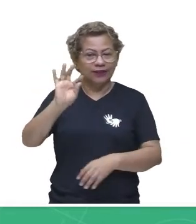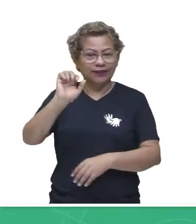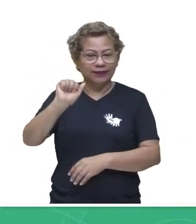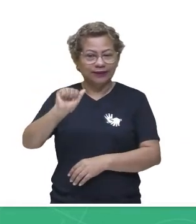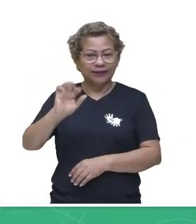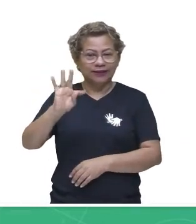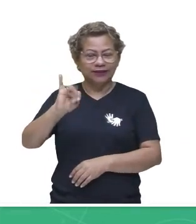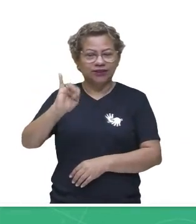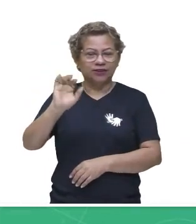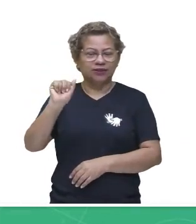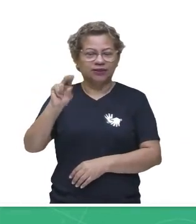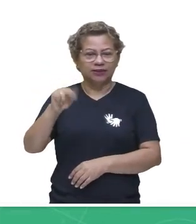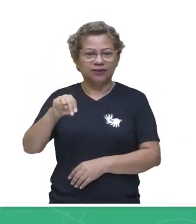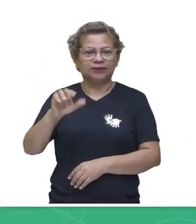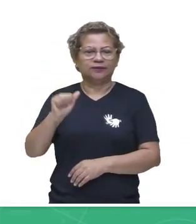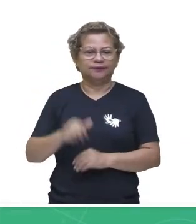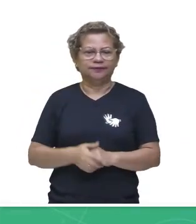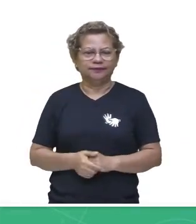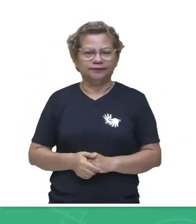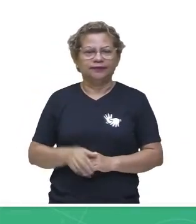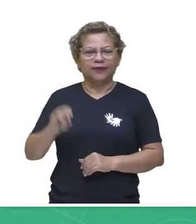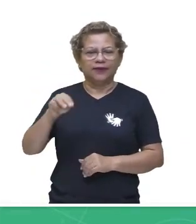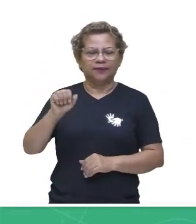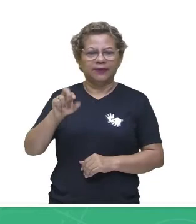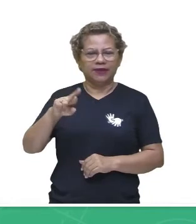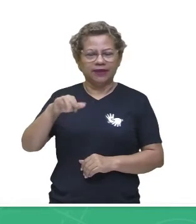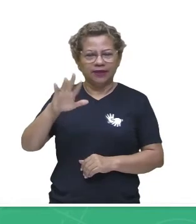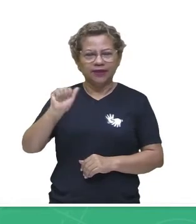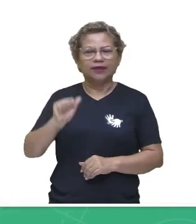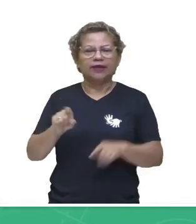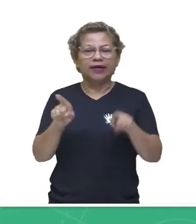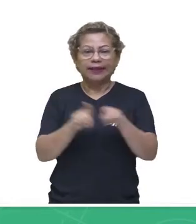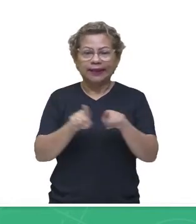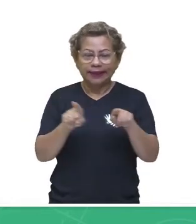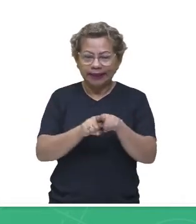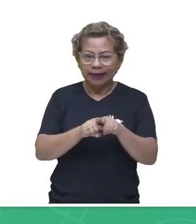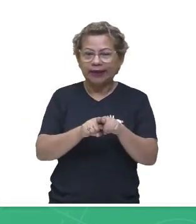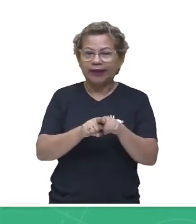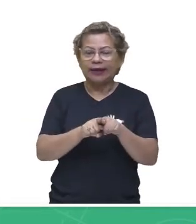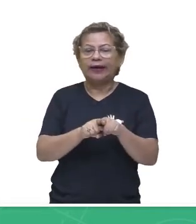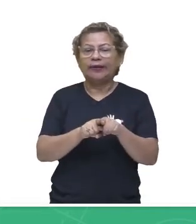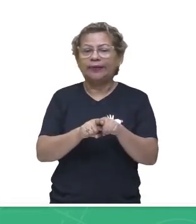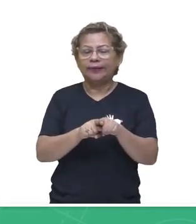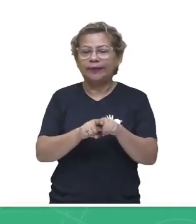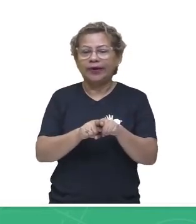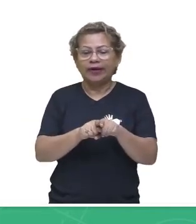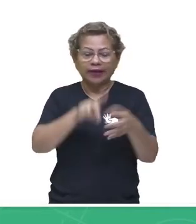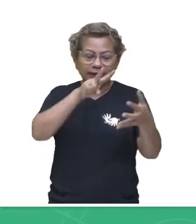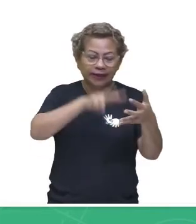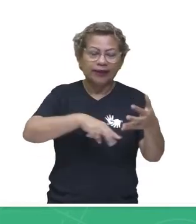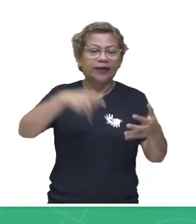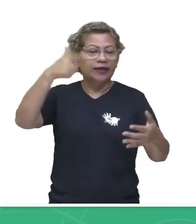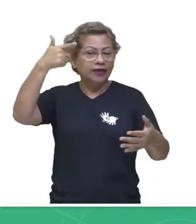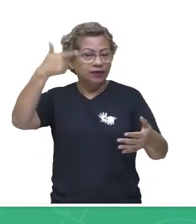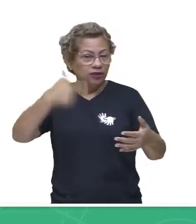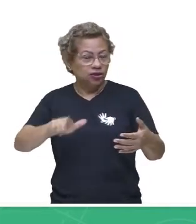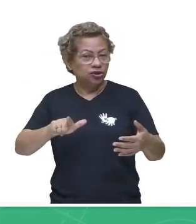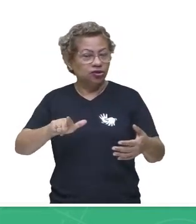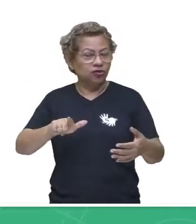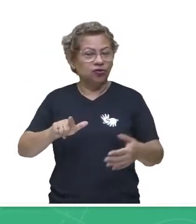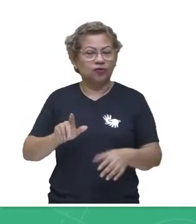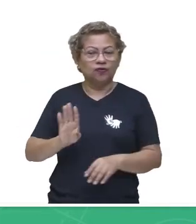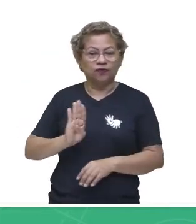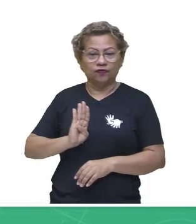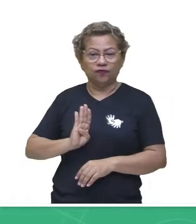algum detalhe. Diga a mesma coisa para a dona Maria Gabriela, lá de Humaitá. Eu vi o seu comentário. Muito obrigada por estar aqui participando de